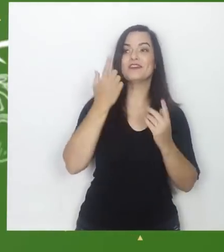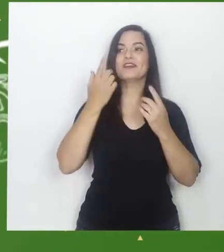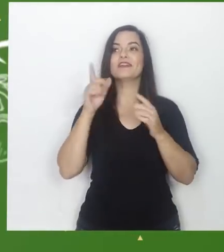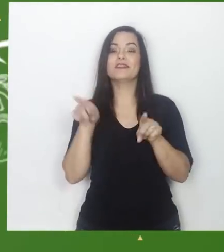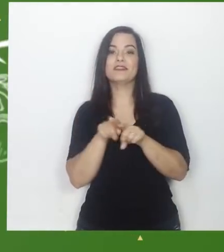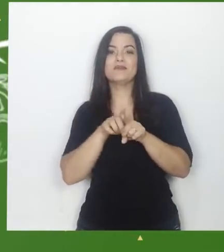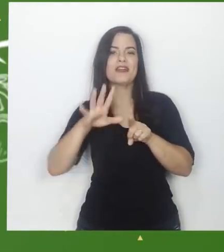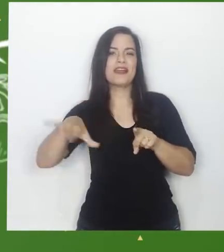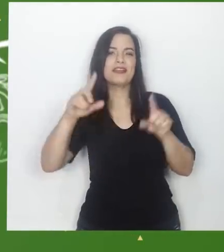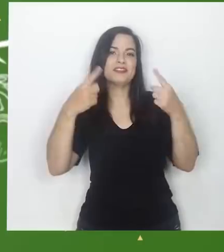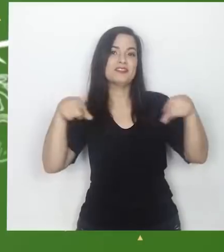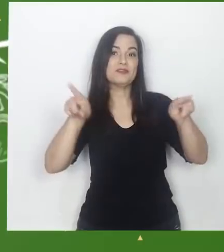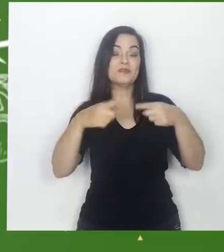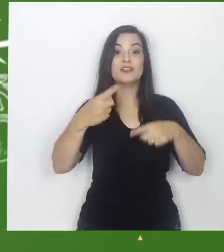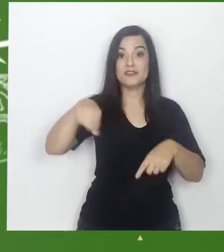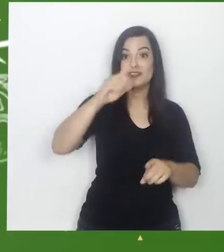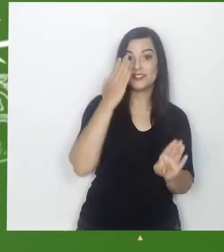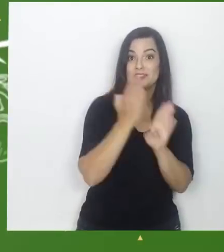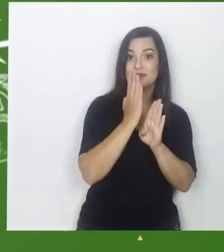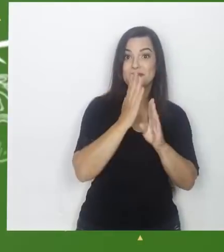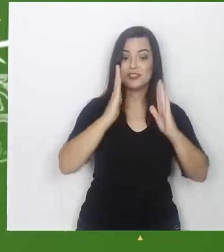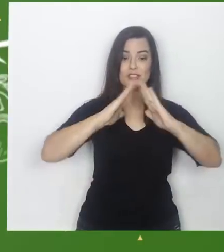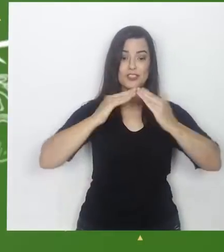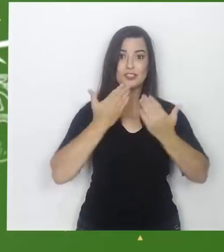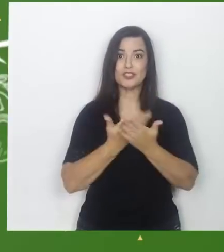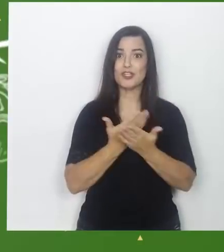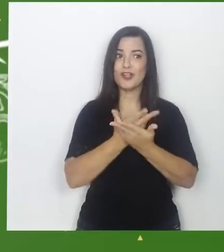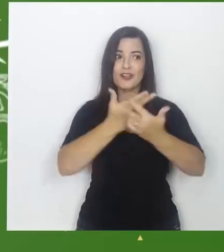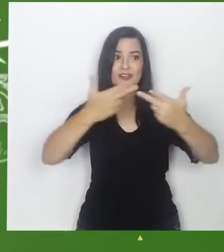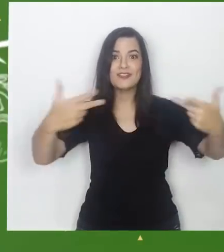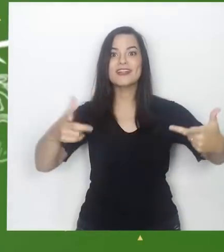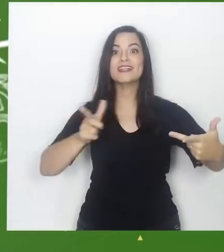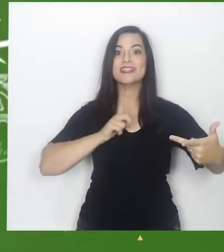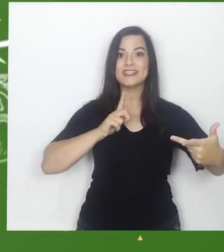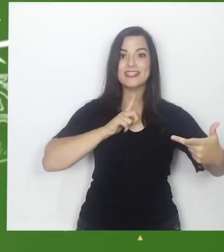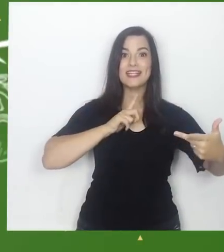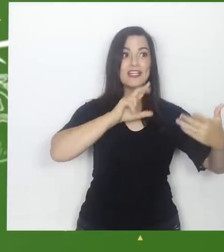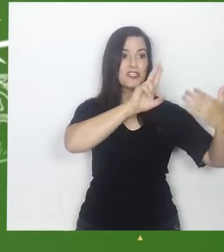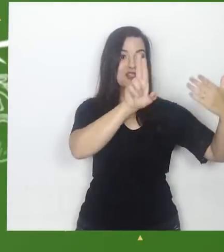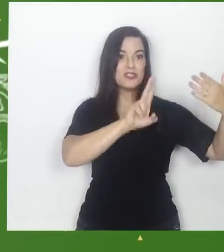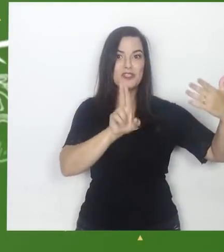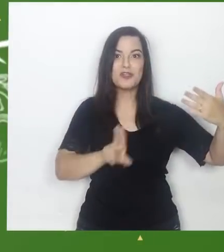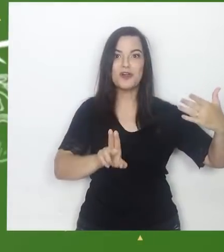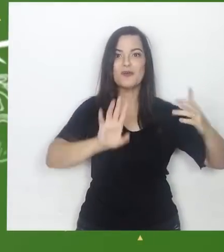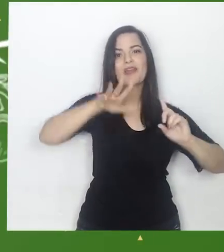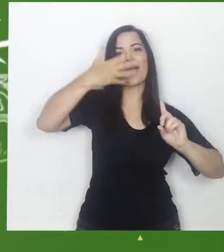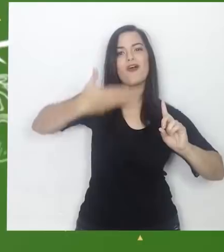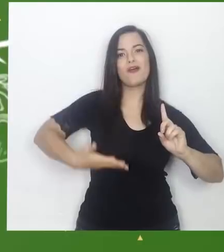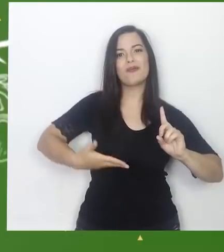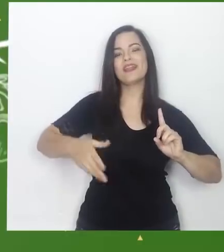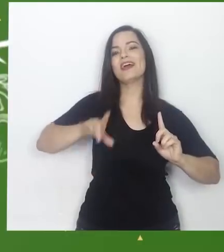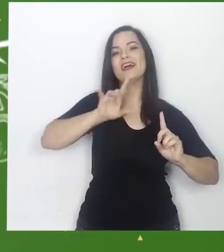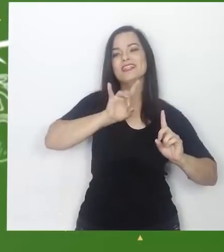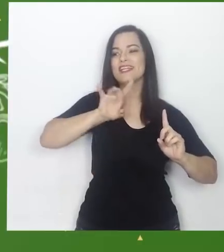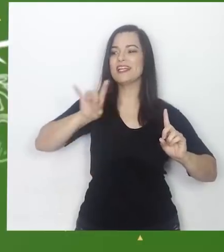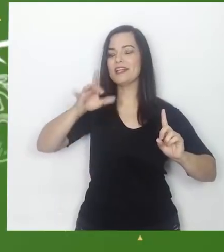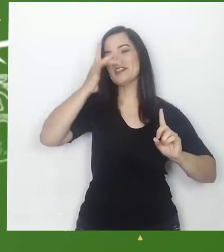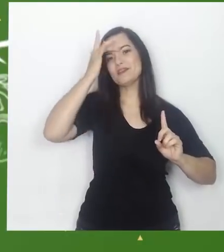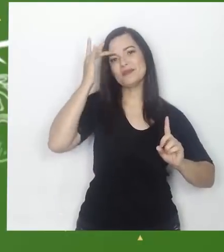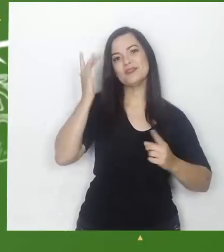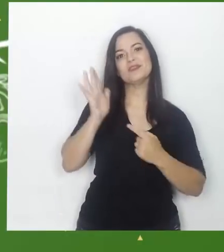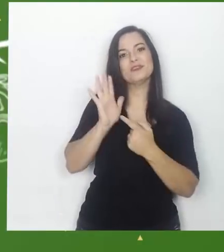muitas escolas têm relação com as homenagens para essas pessoas. E aí, a cada semana,